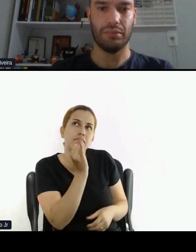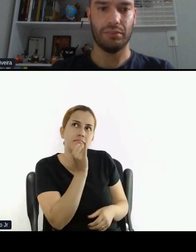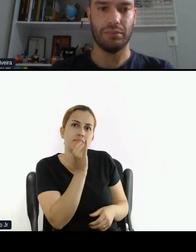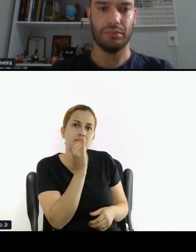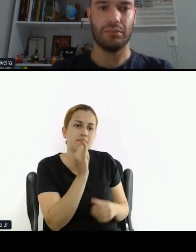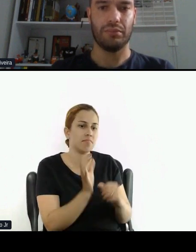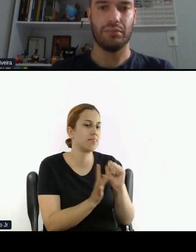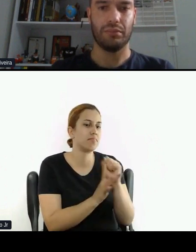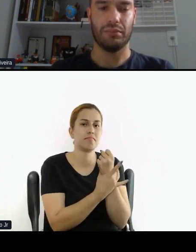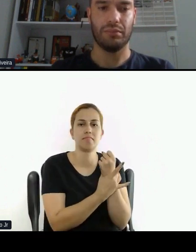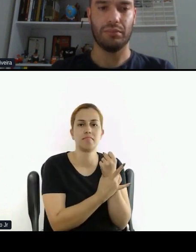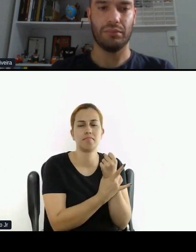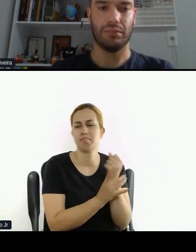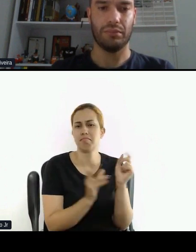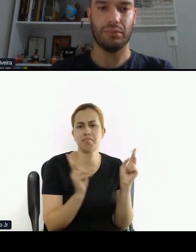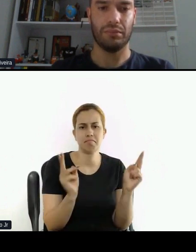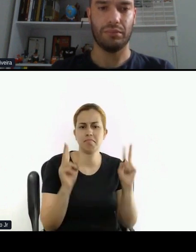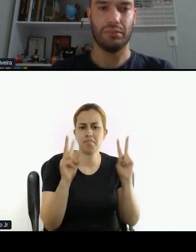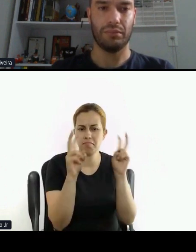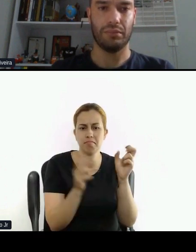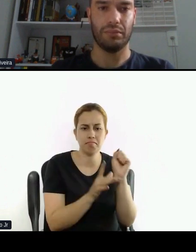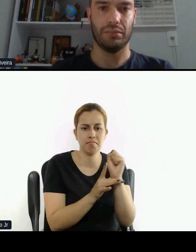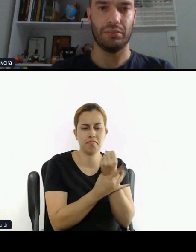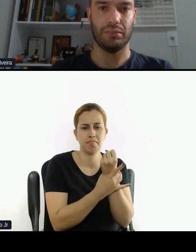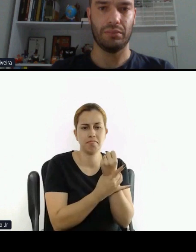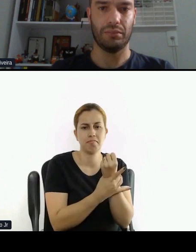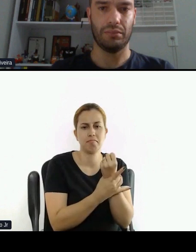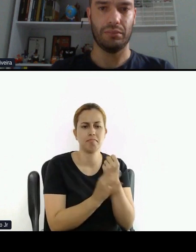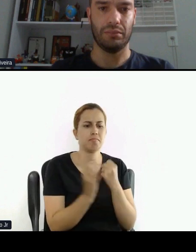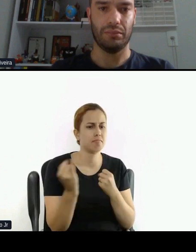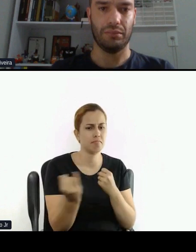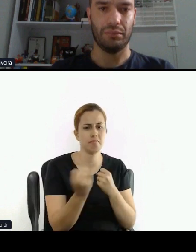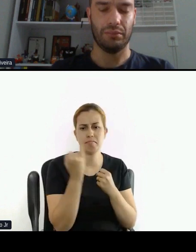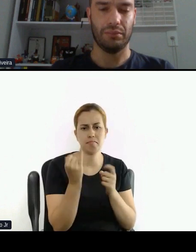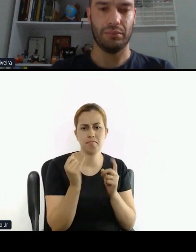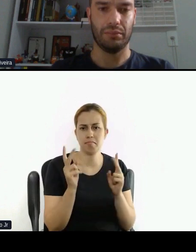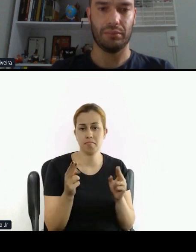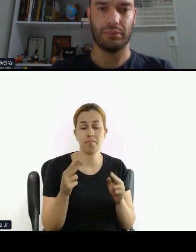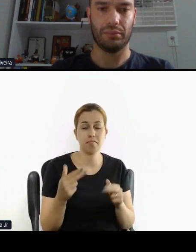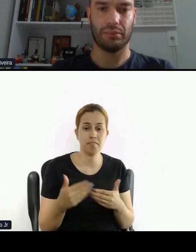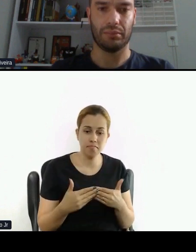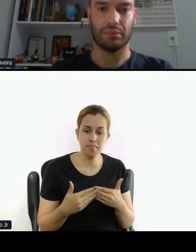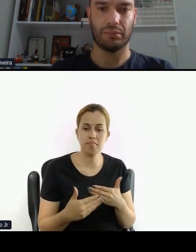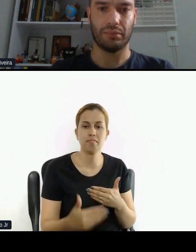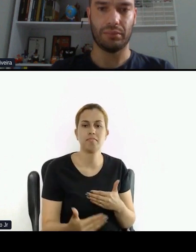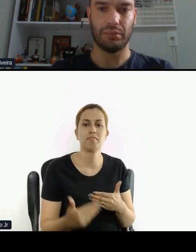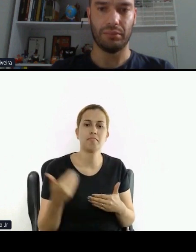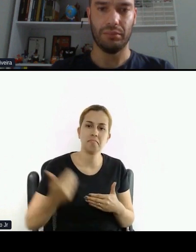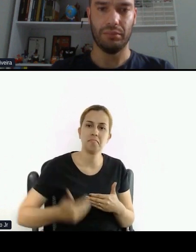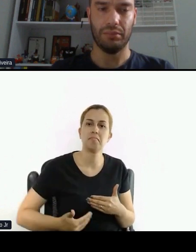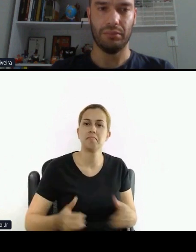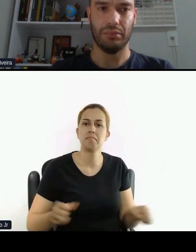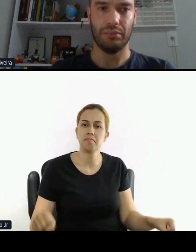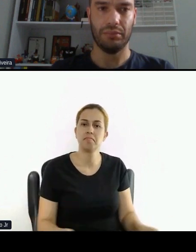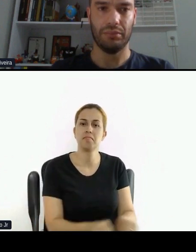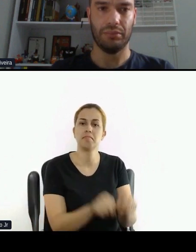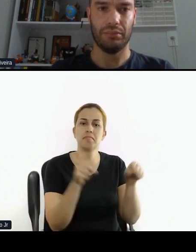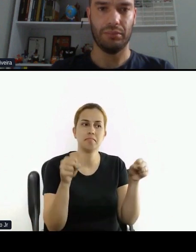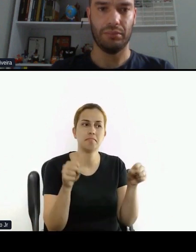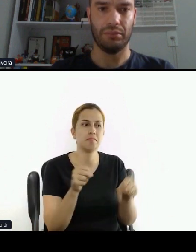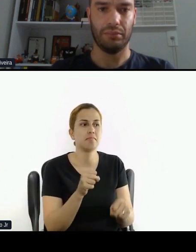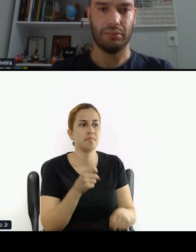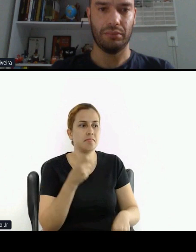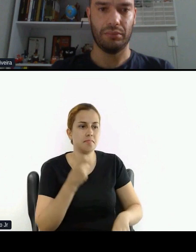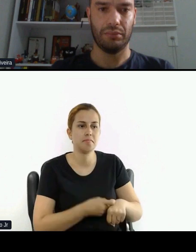né. Então eu acho que é por aí que a gente tem que quebrar essa limitação,